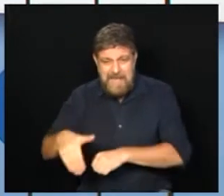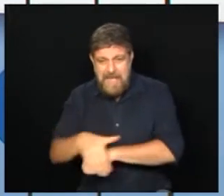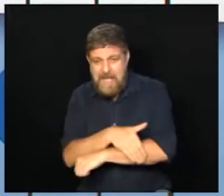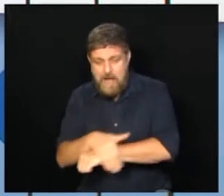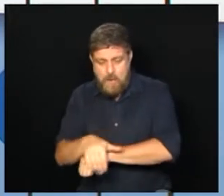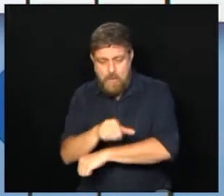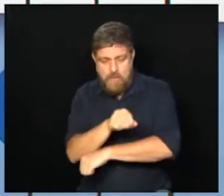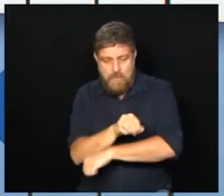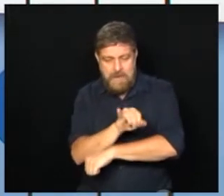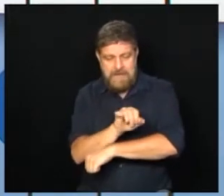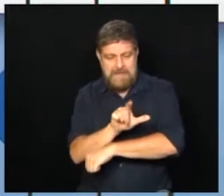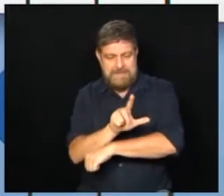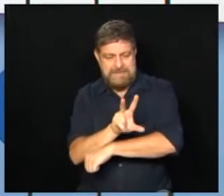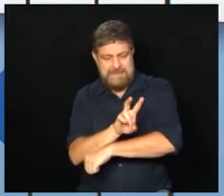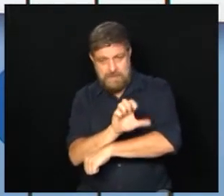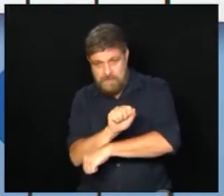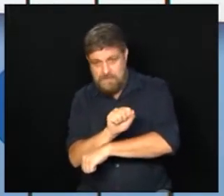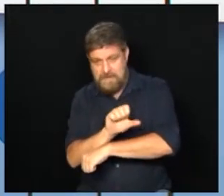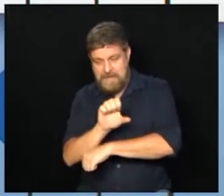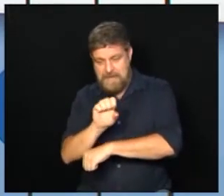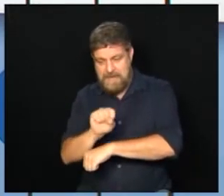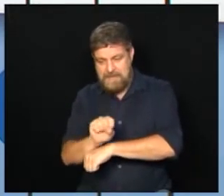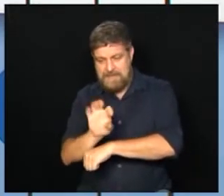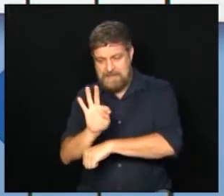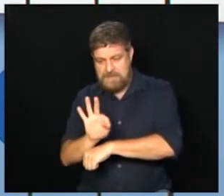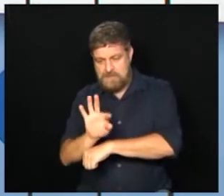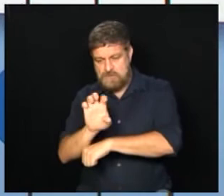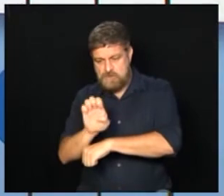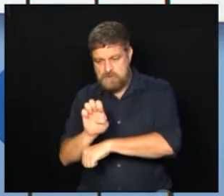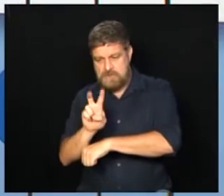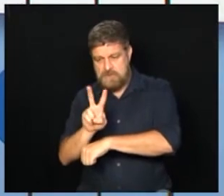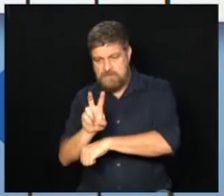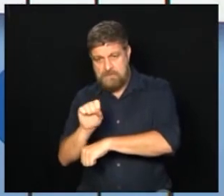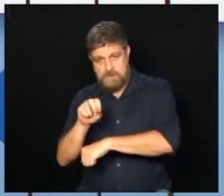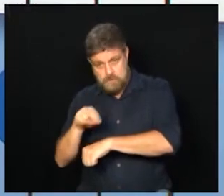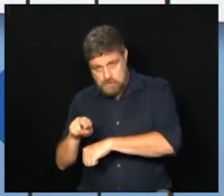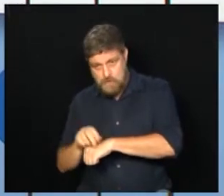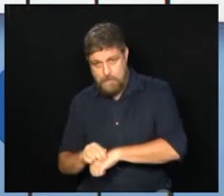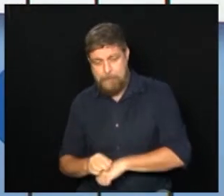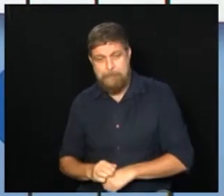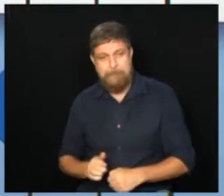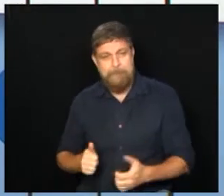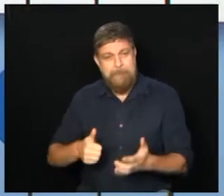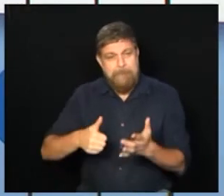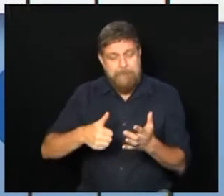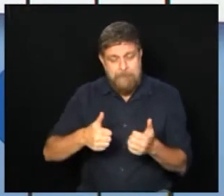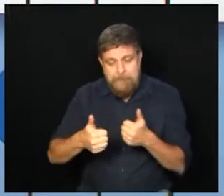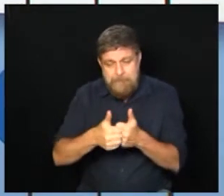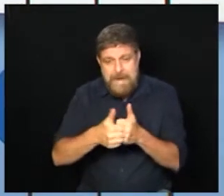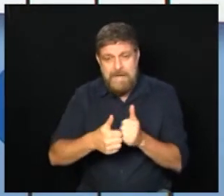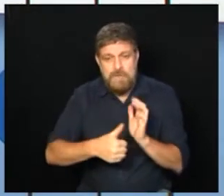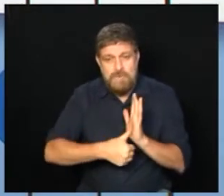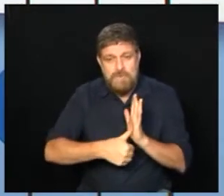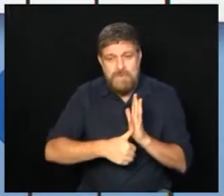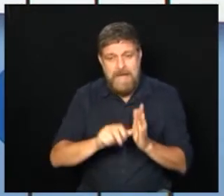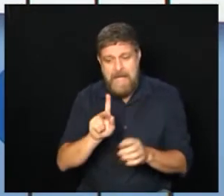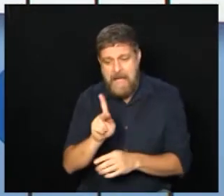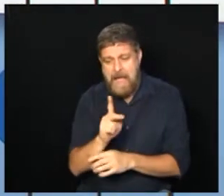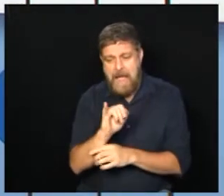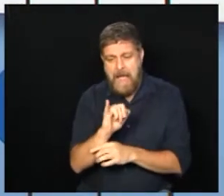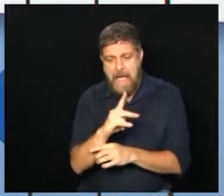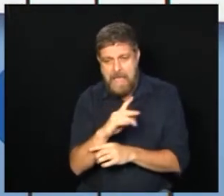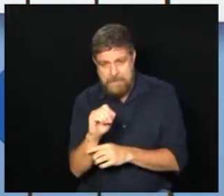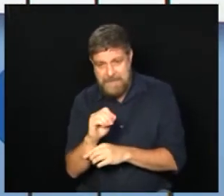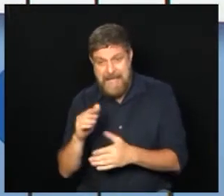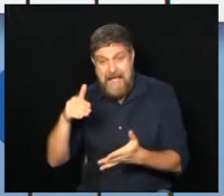Silvia Siqueira Stevenson, próximo à Hípica. Tanto este trecho a partir do Parque Ecológico até